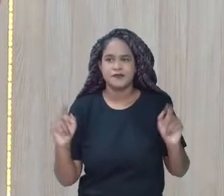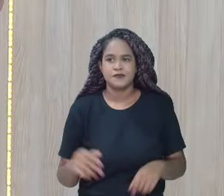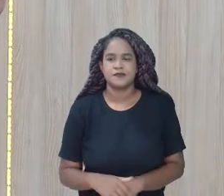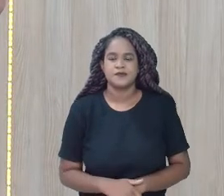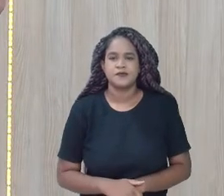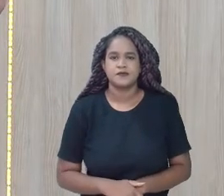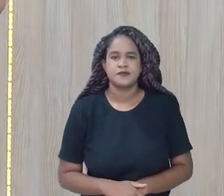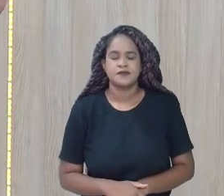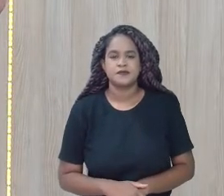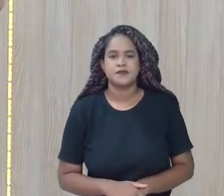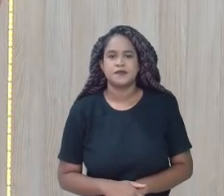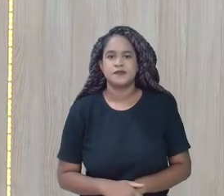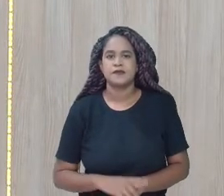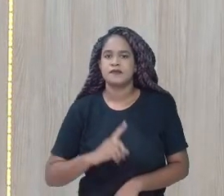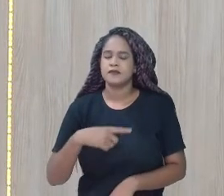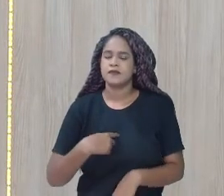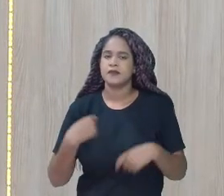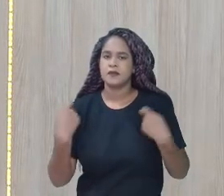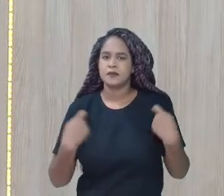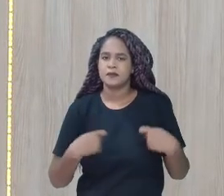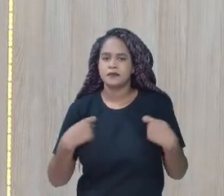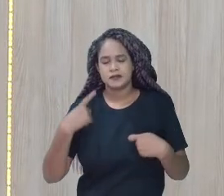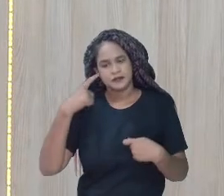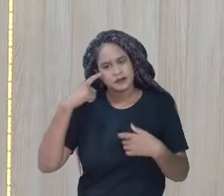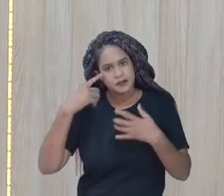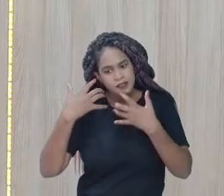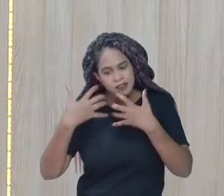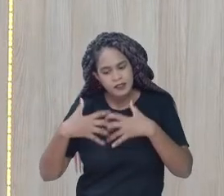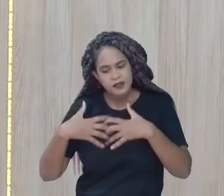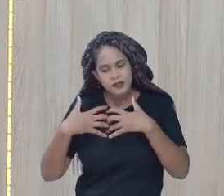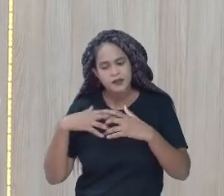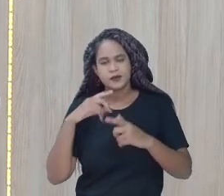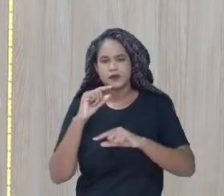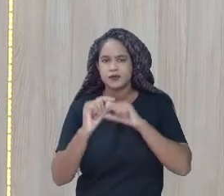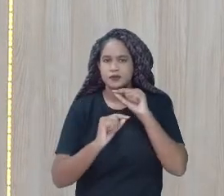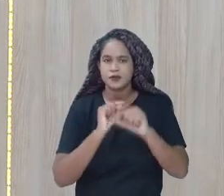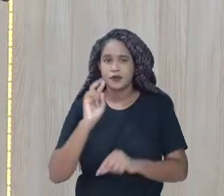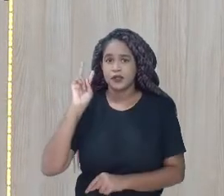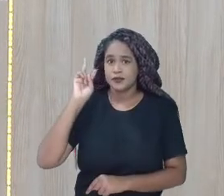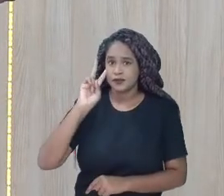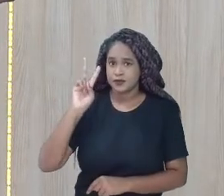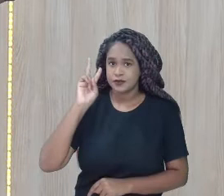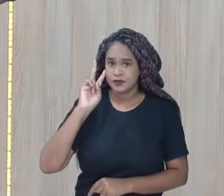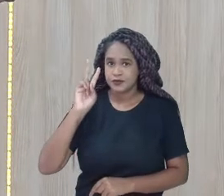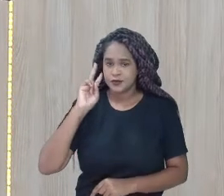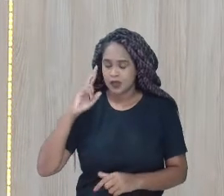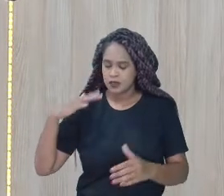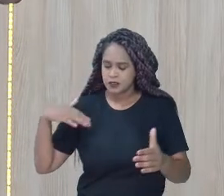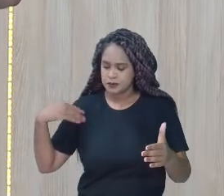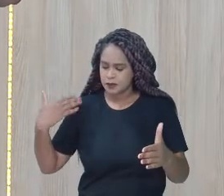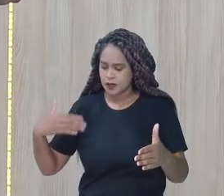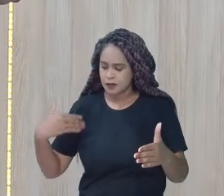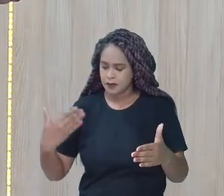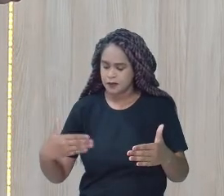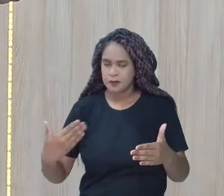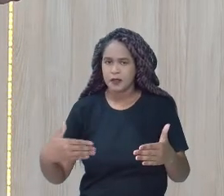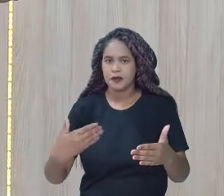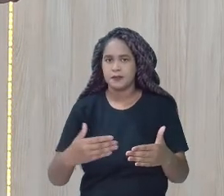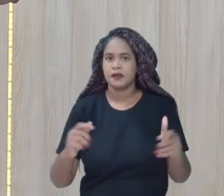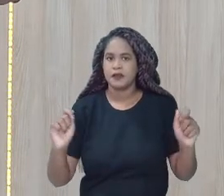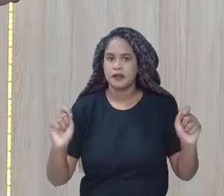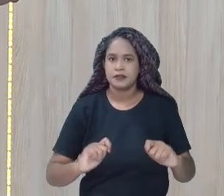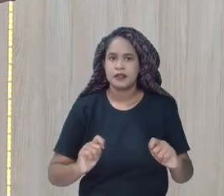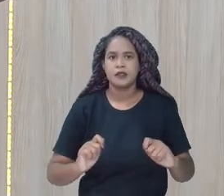é interessante pararmos, não é? E refletir que uma história construída, pode ser construída por